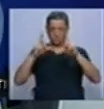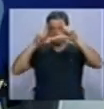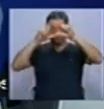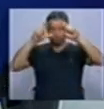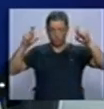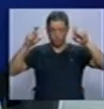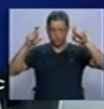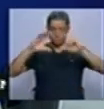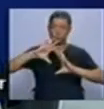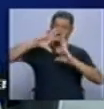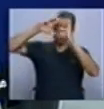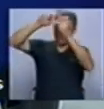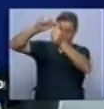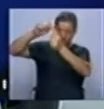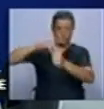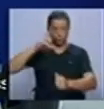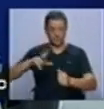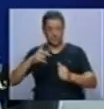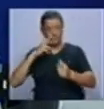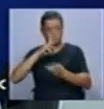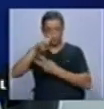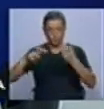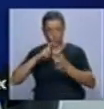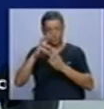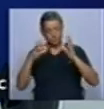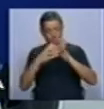está à procura de um logotipo e podem ir até